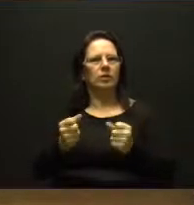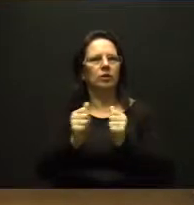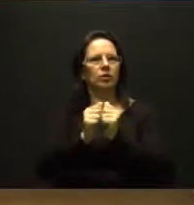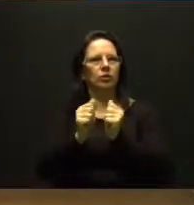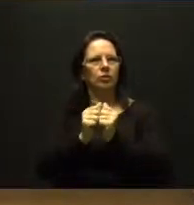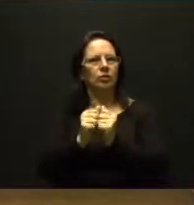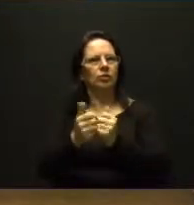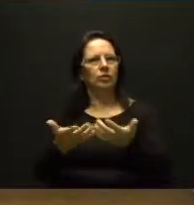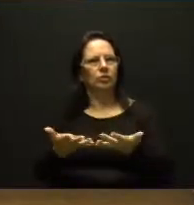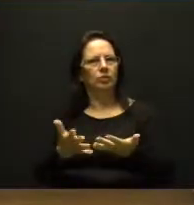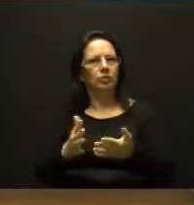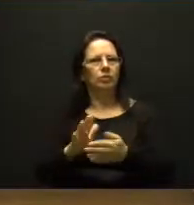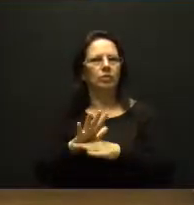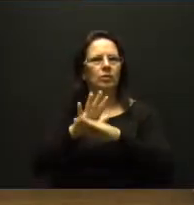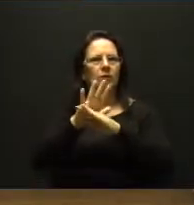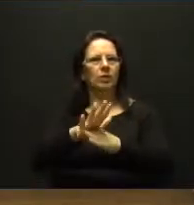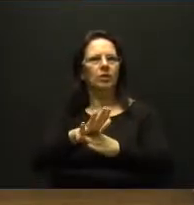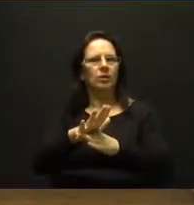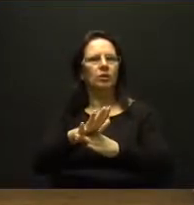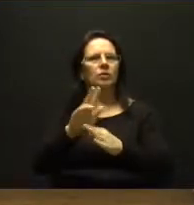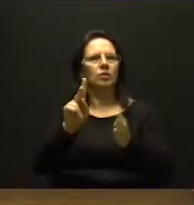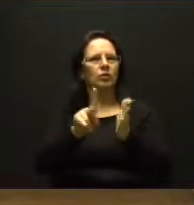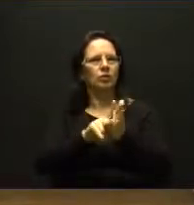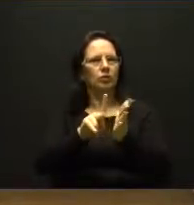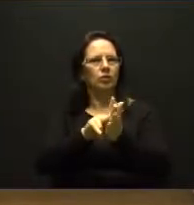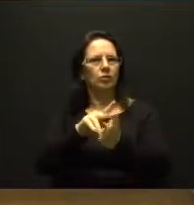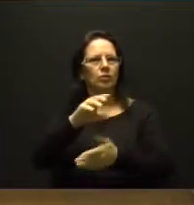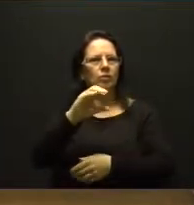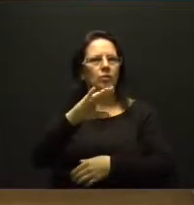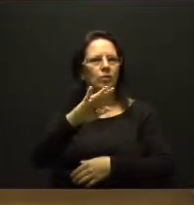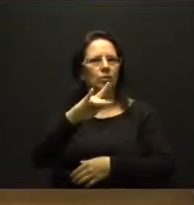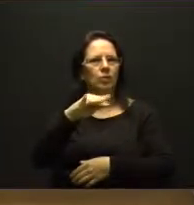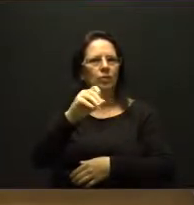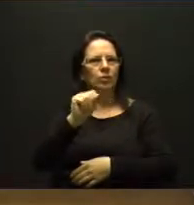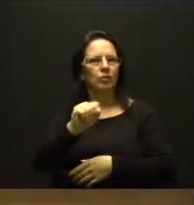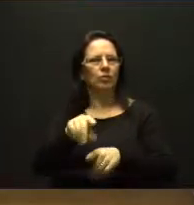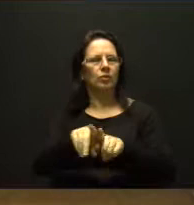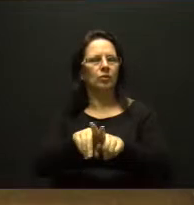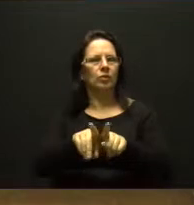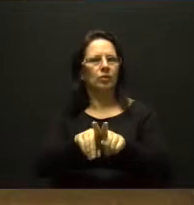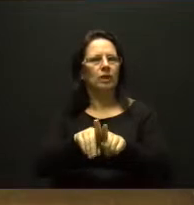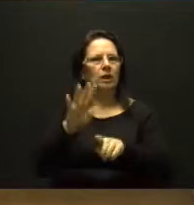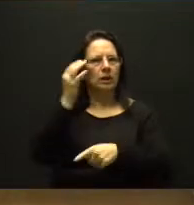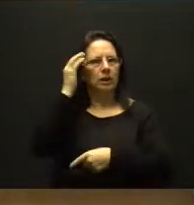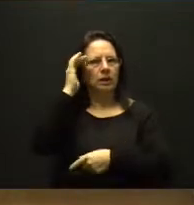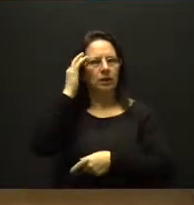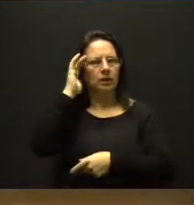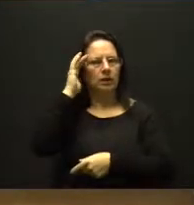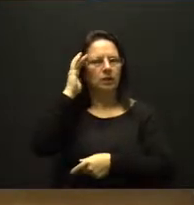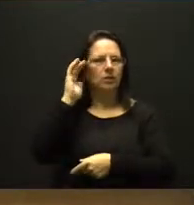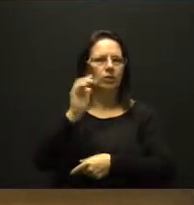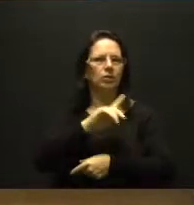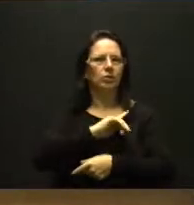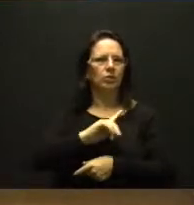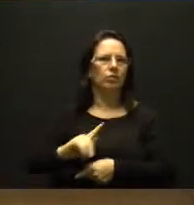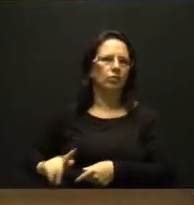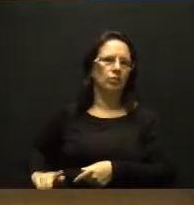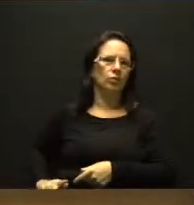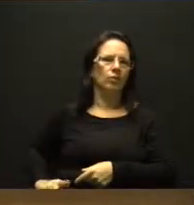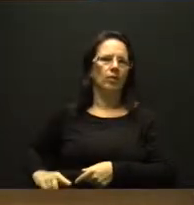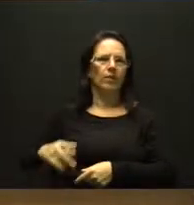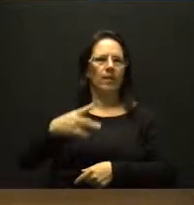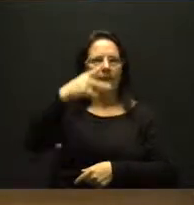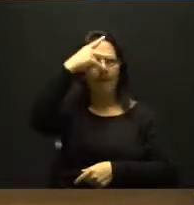e também ajudando o próprio cinto eu lamento dizer que entendo que o governo do prefeito de mário